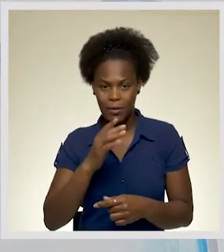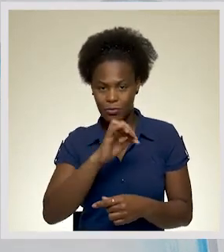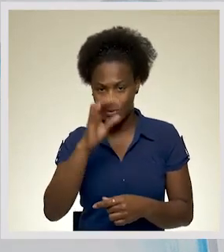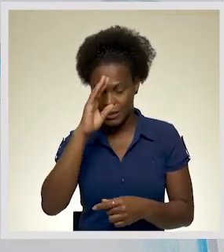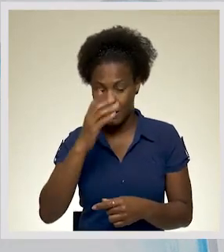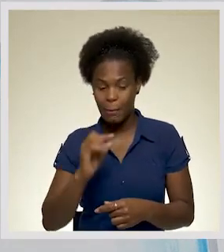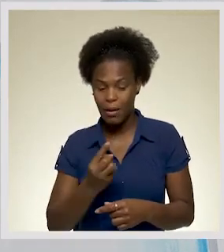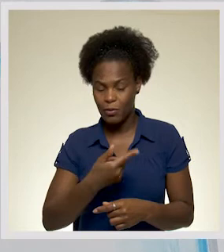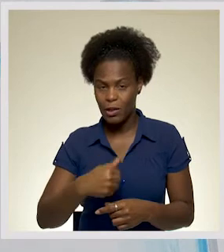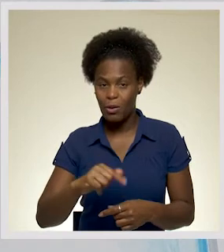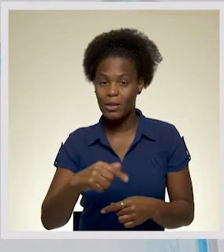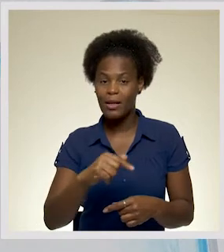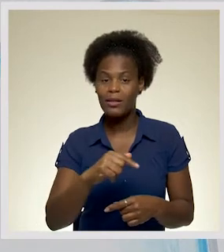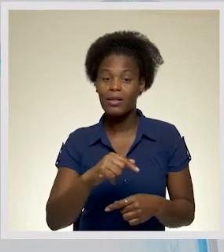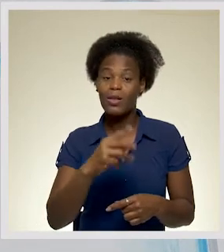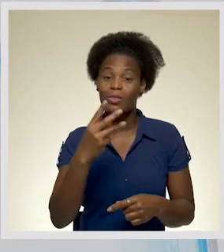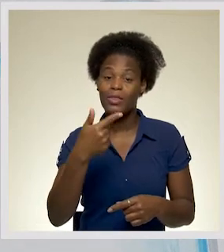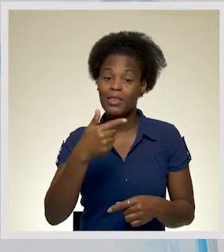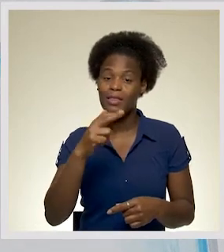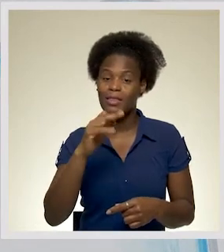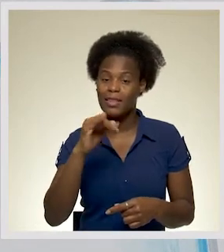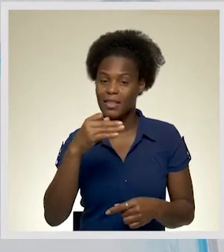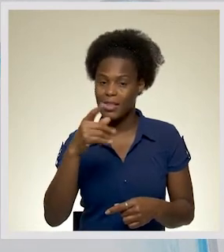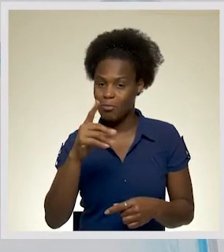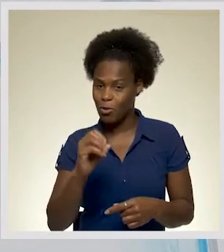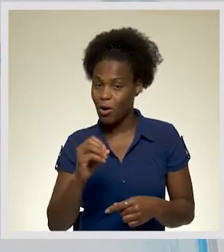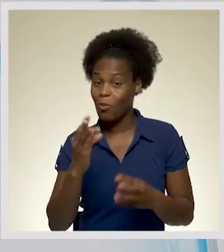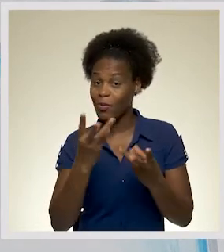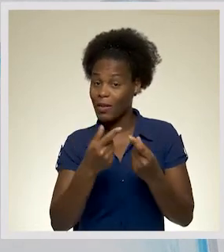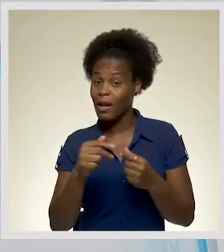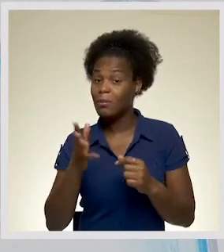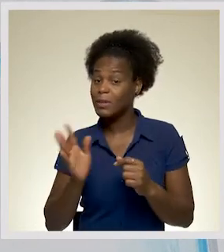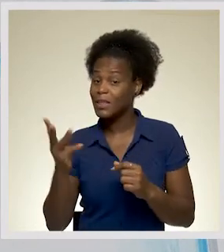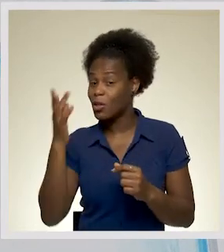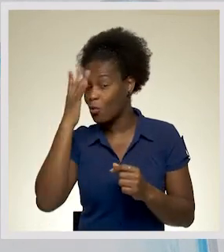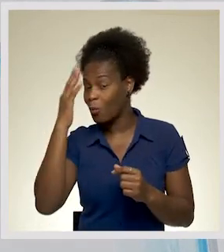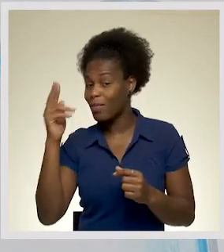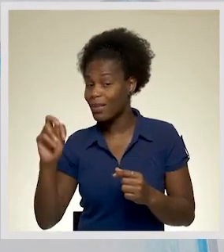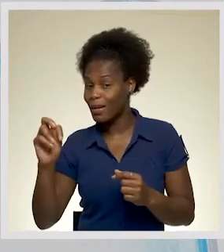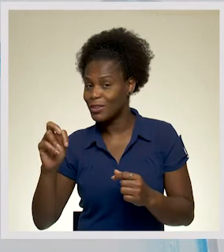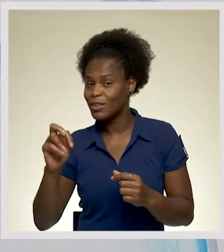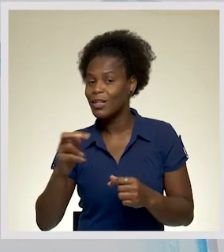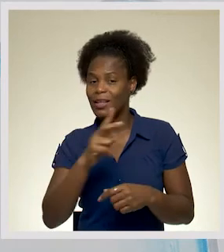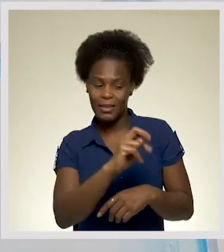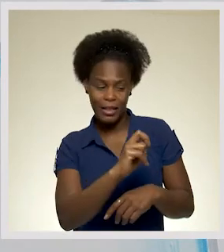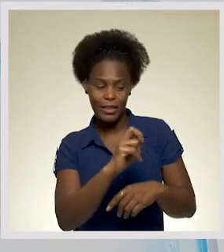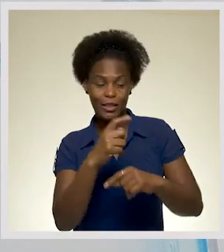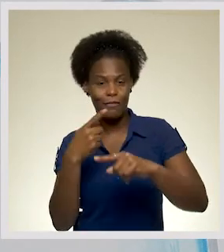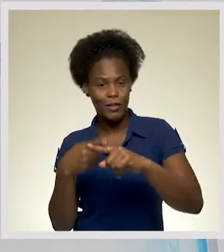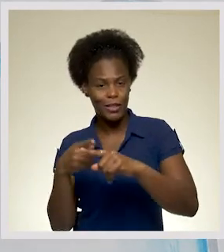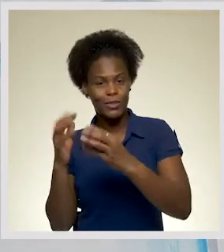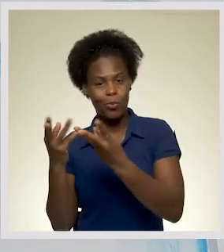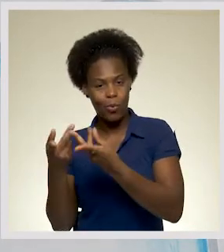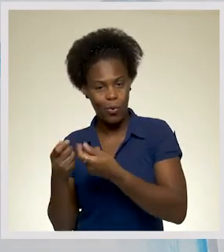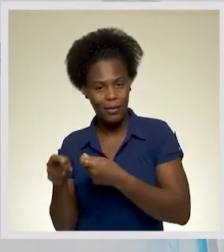triplo de uma quantidade, o 3 tem que entrar. 3 vezes a quantidade. Qual é a quantidade? 7.